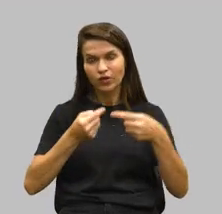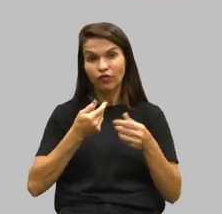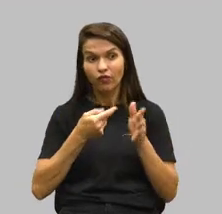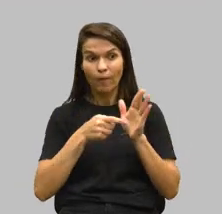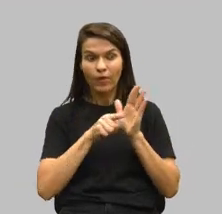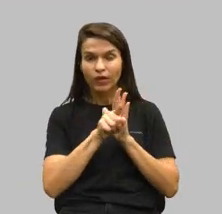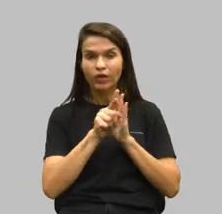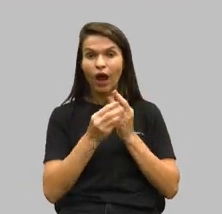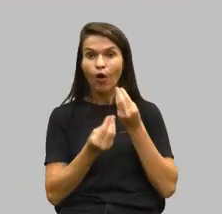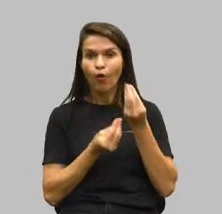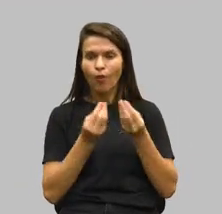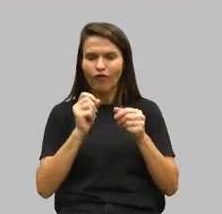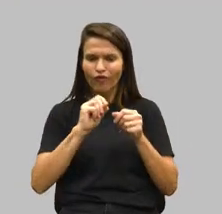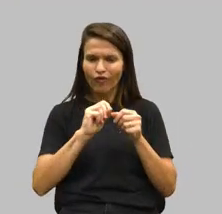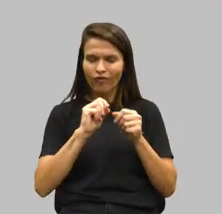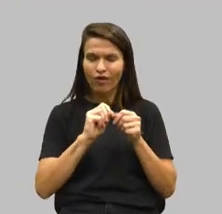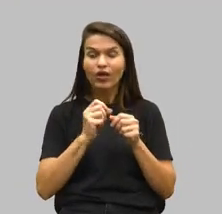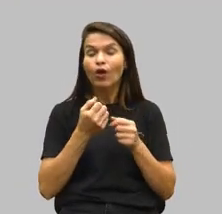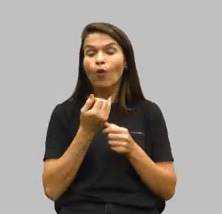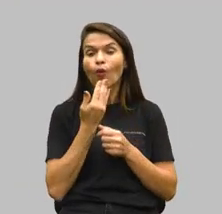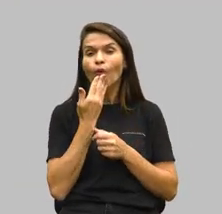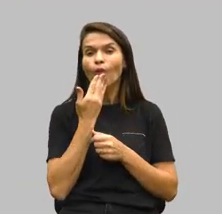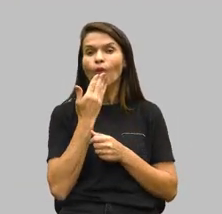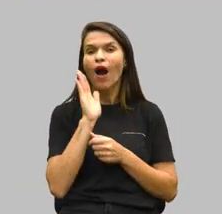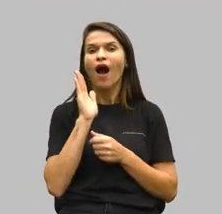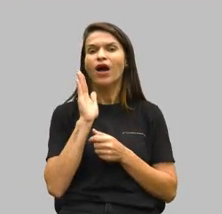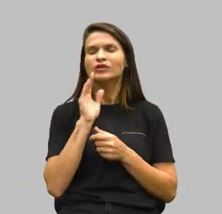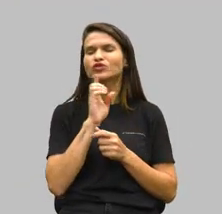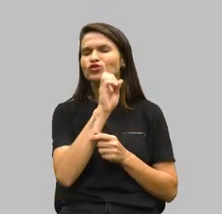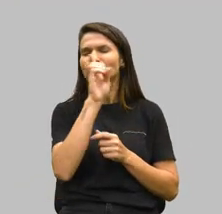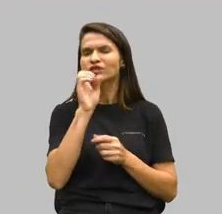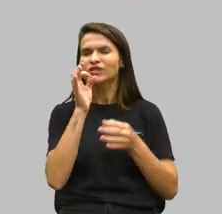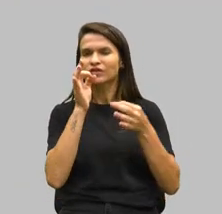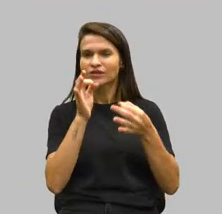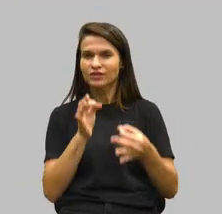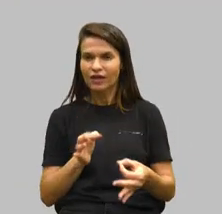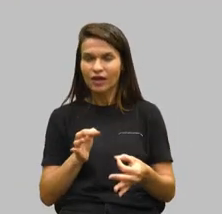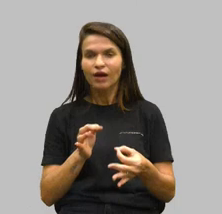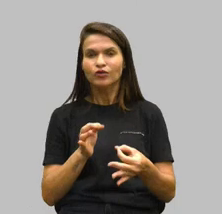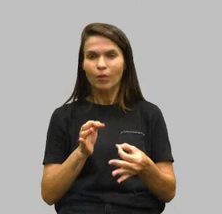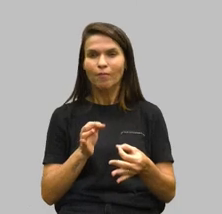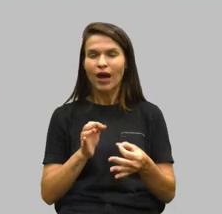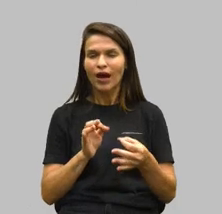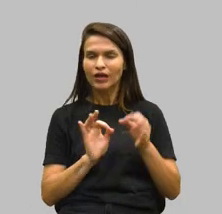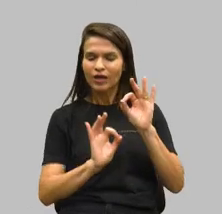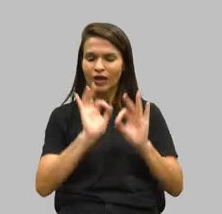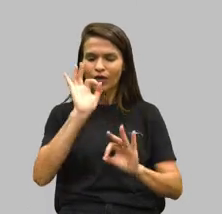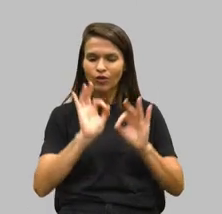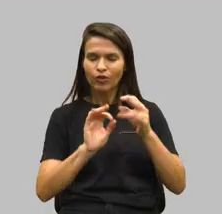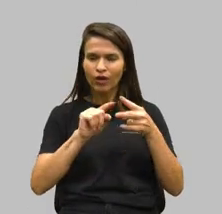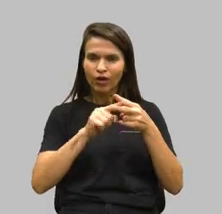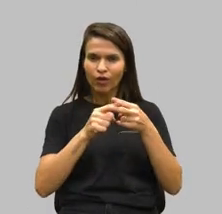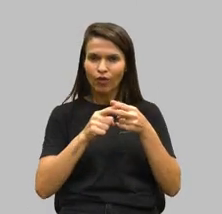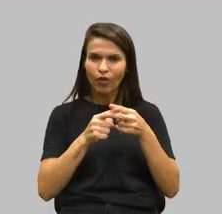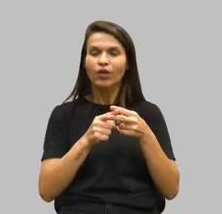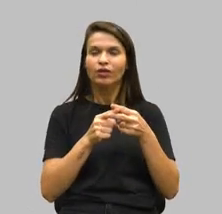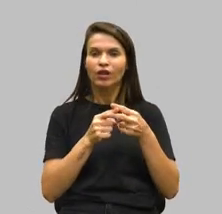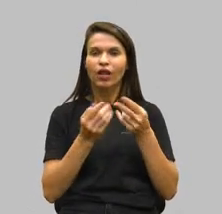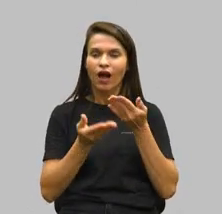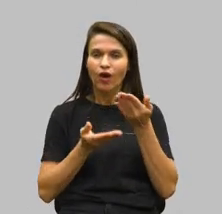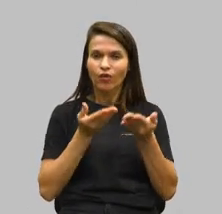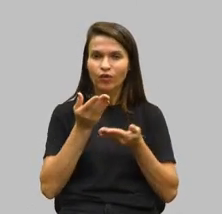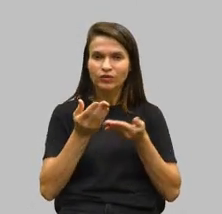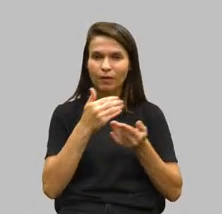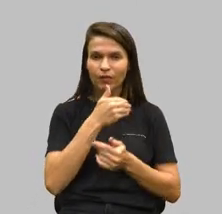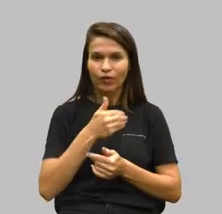execução mas o Quais quais as datas prevista para regularização da consulta pública para revisão